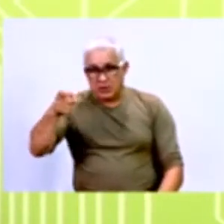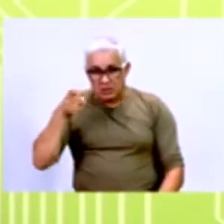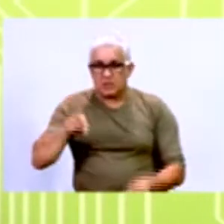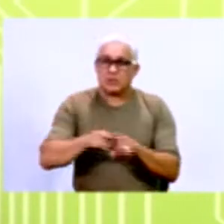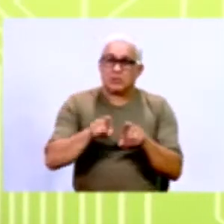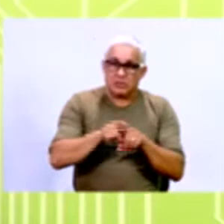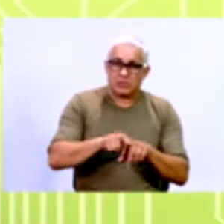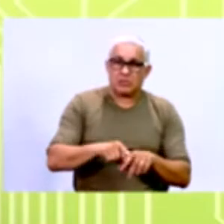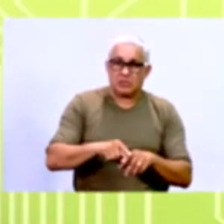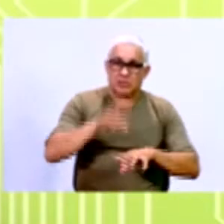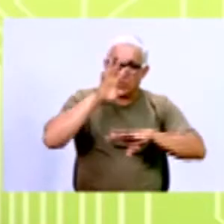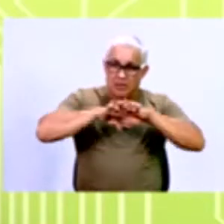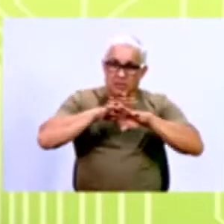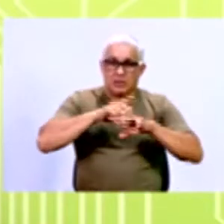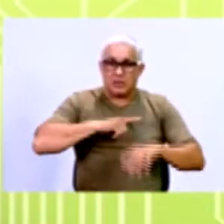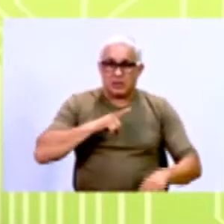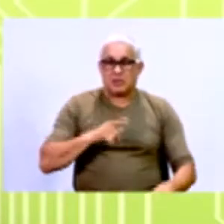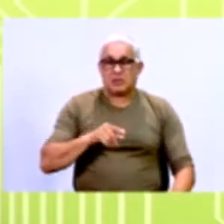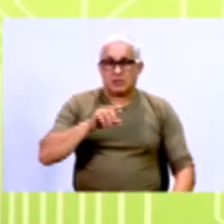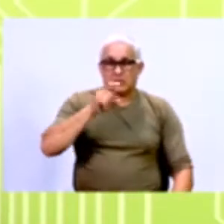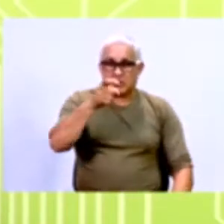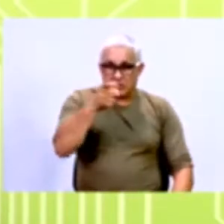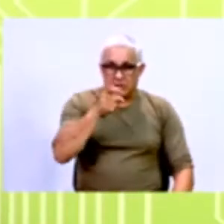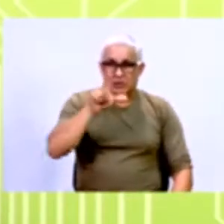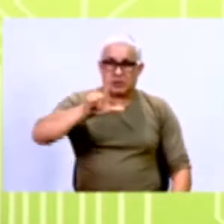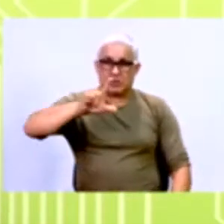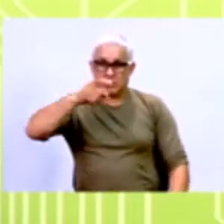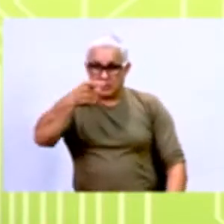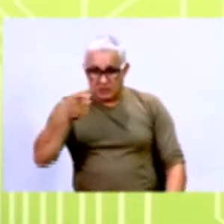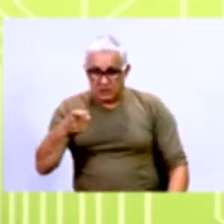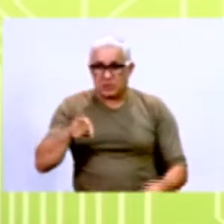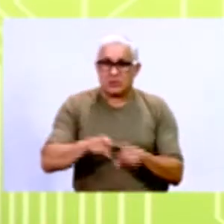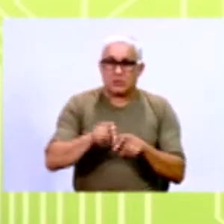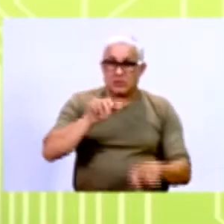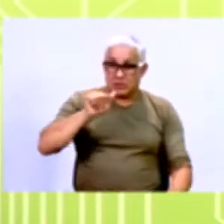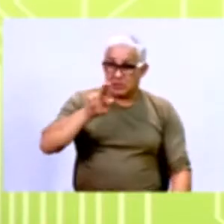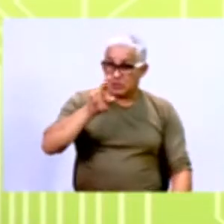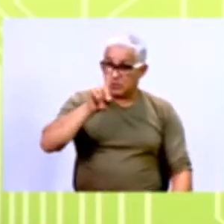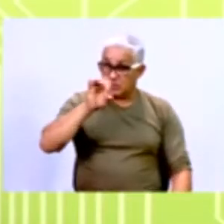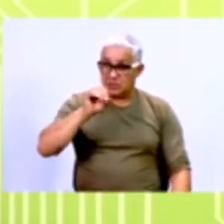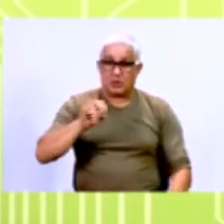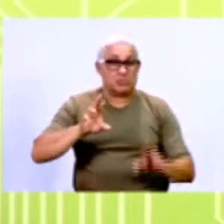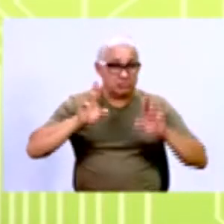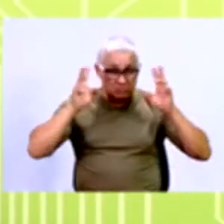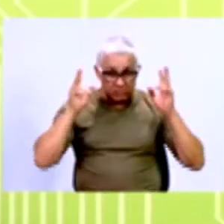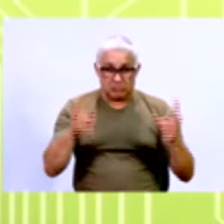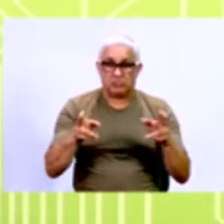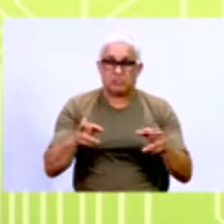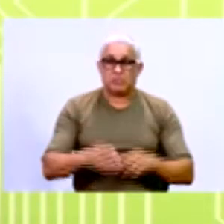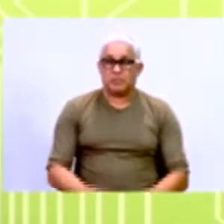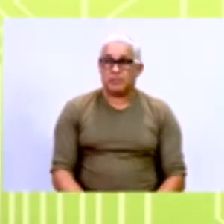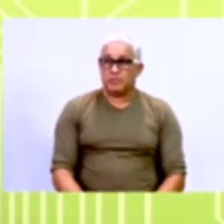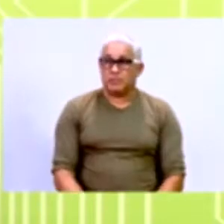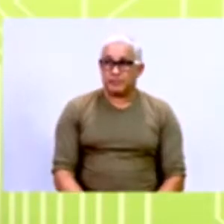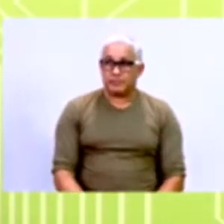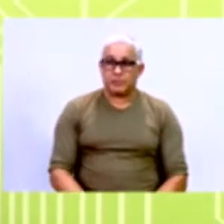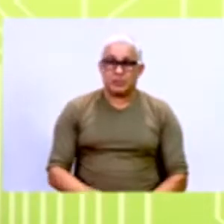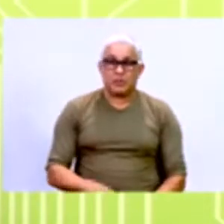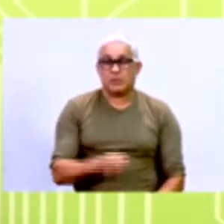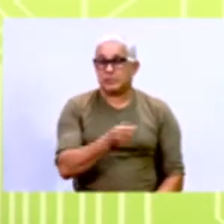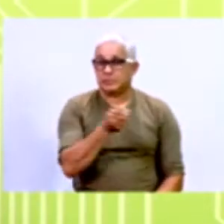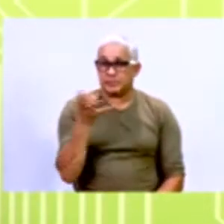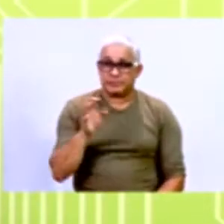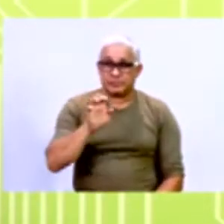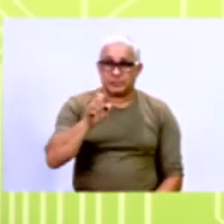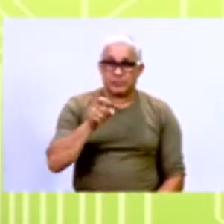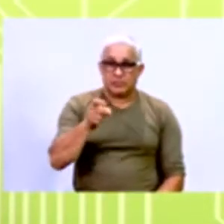Para cada tipo de arquivo eu tenho uma extensão. Para o de áudio não é diferente. Hoje, então, nós vamos ver quais são as